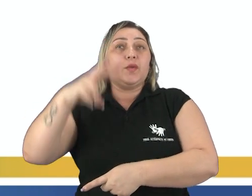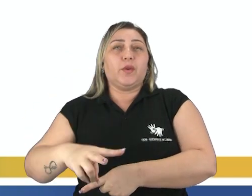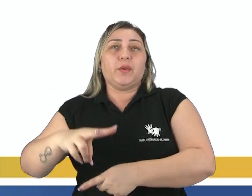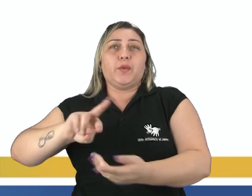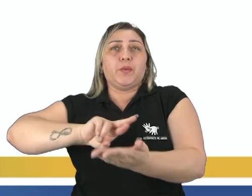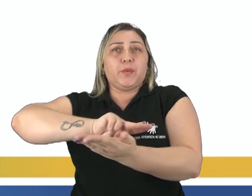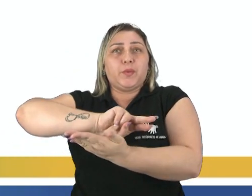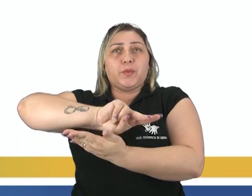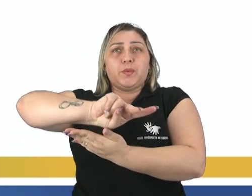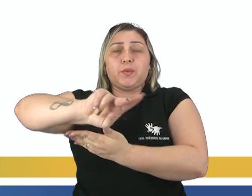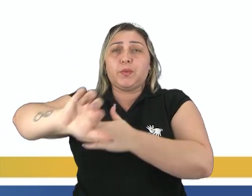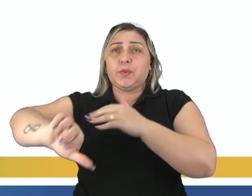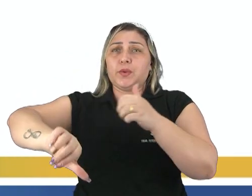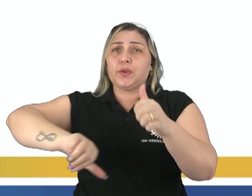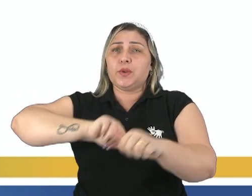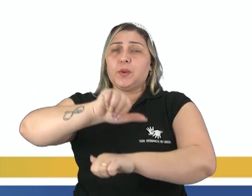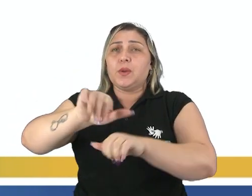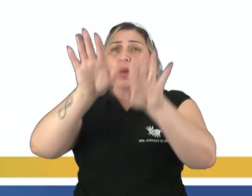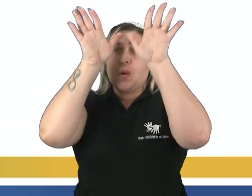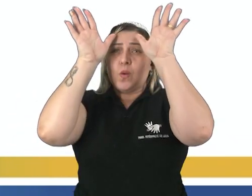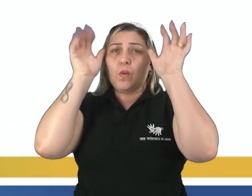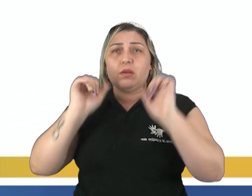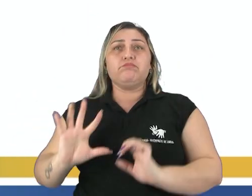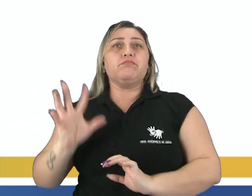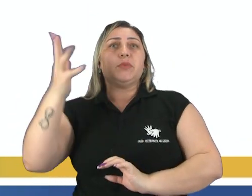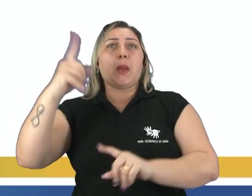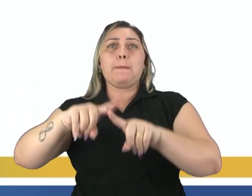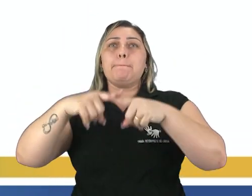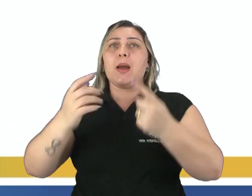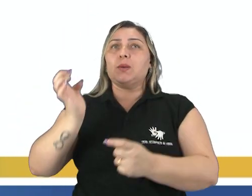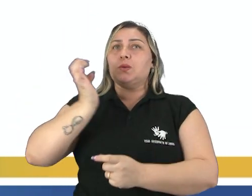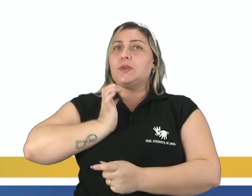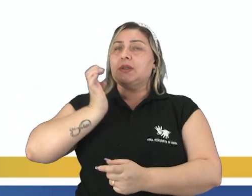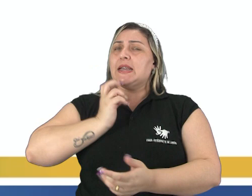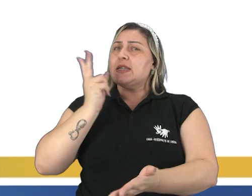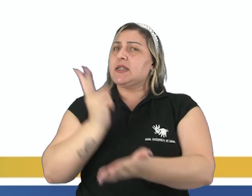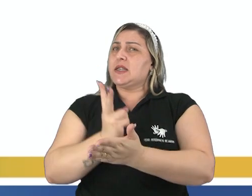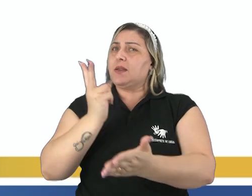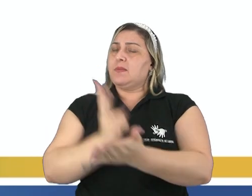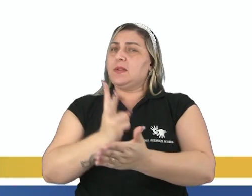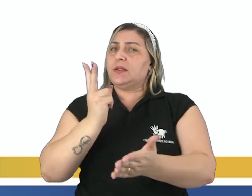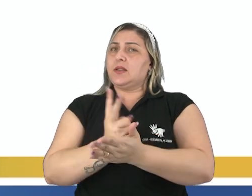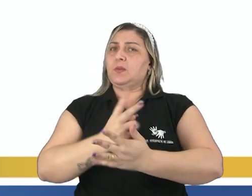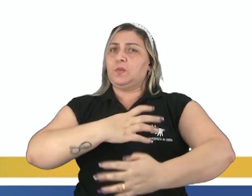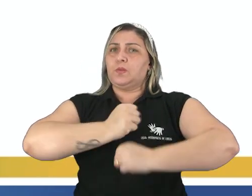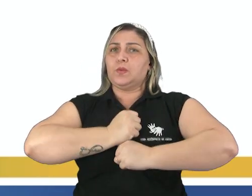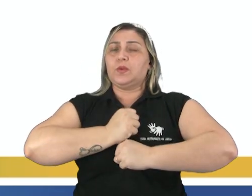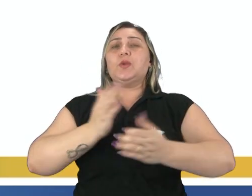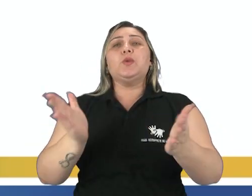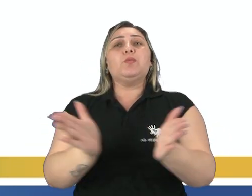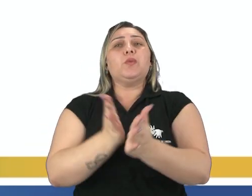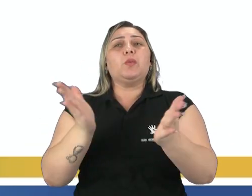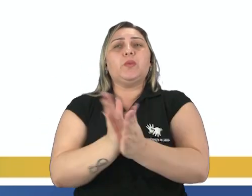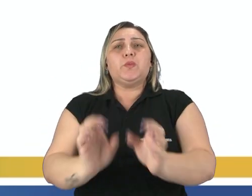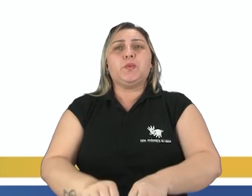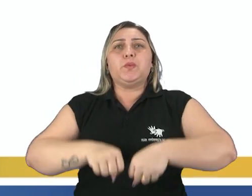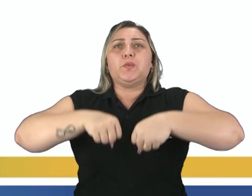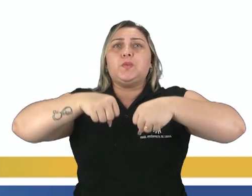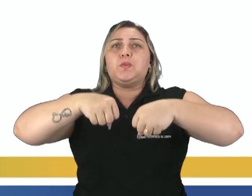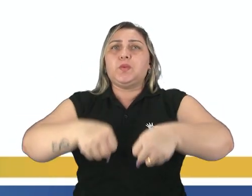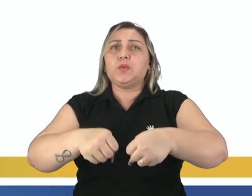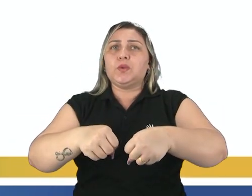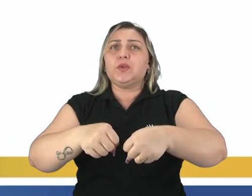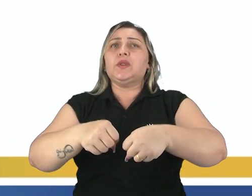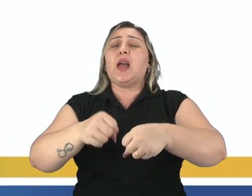vi muitas mudanças o Acre passar. Mas o rico sempre no domínio, e o pobre com as lutas sua